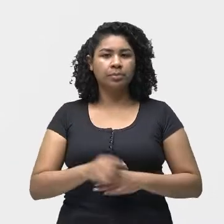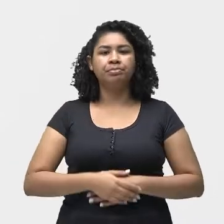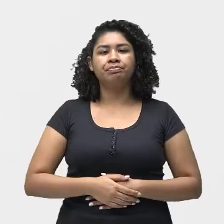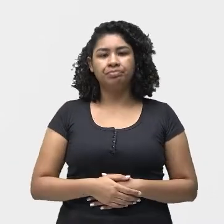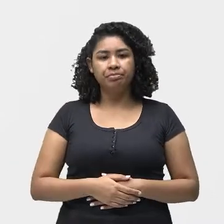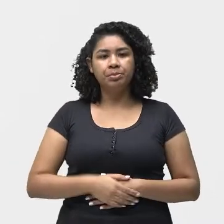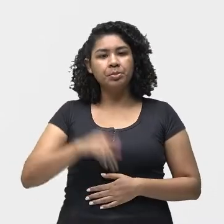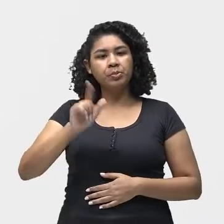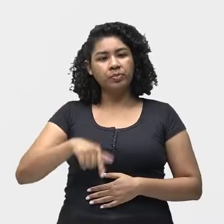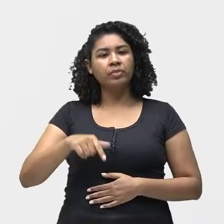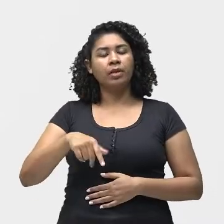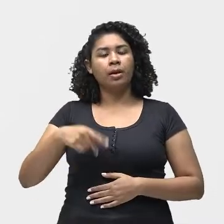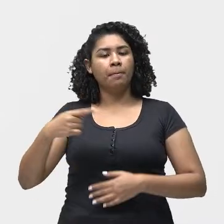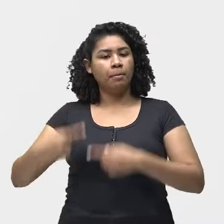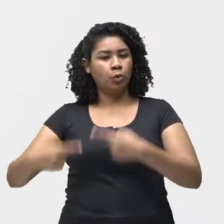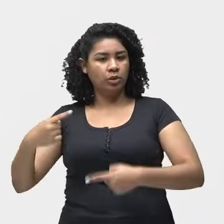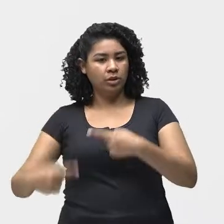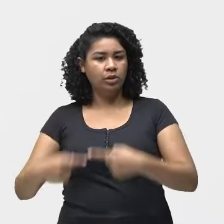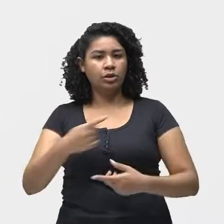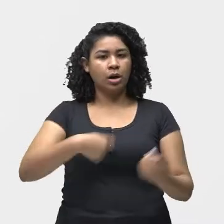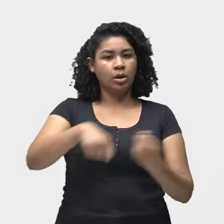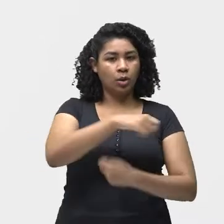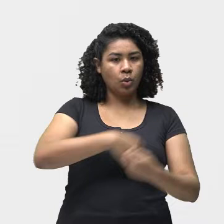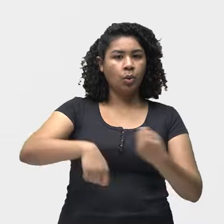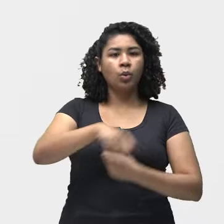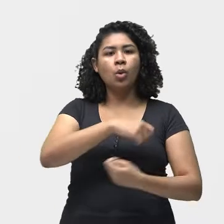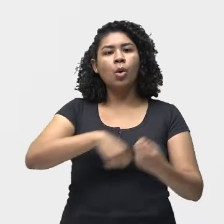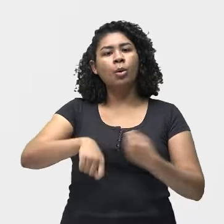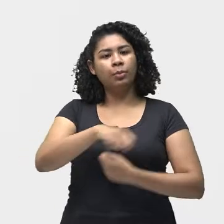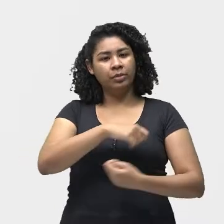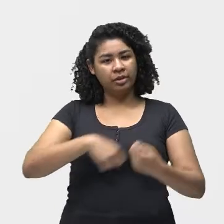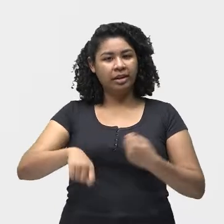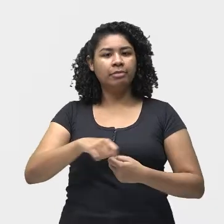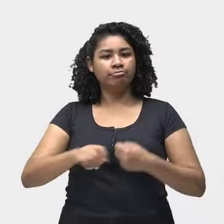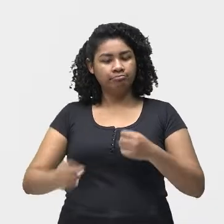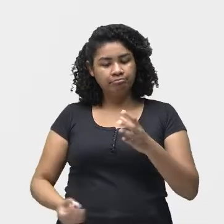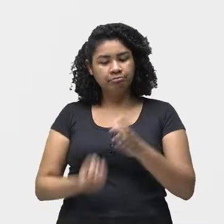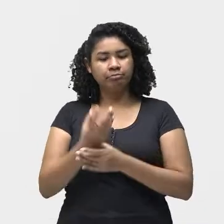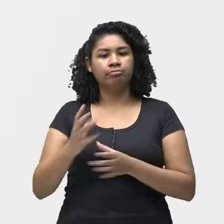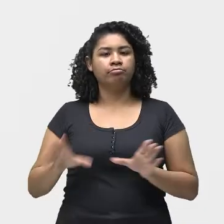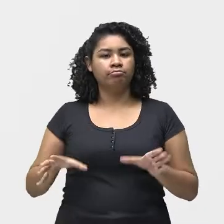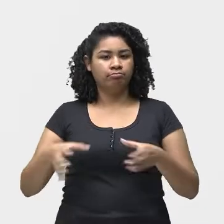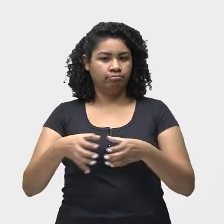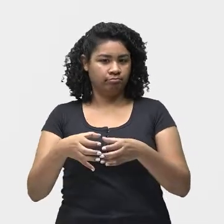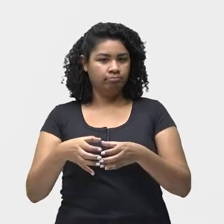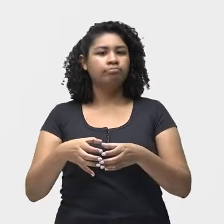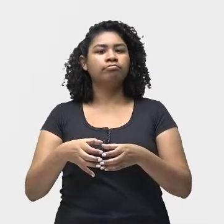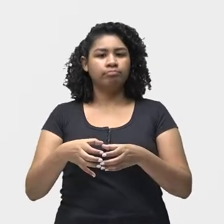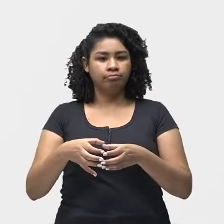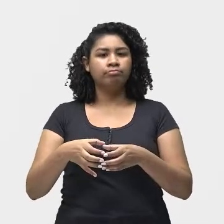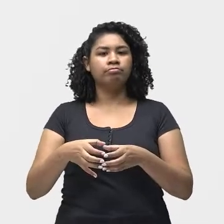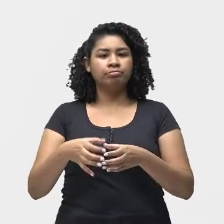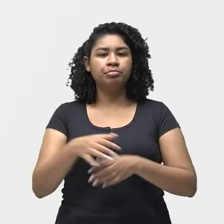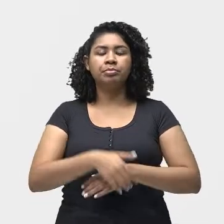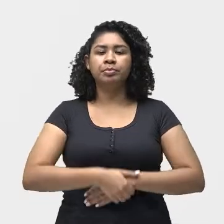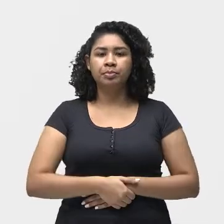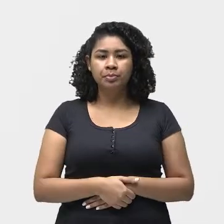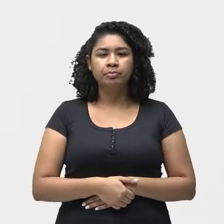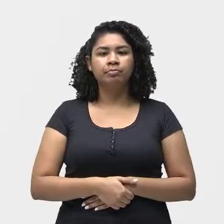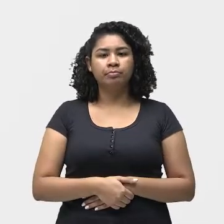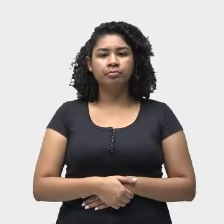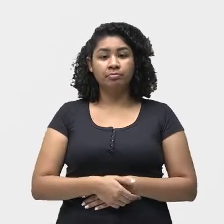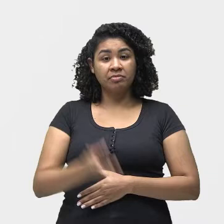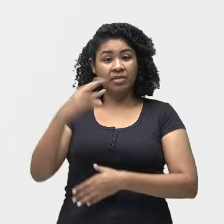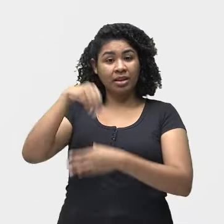da dinâmica política e econômica que levaria a uma nova formulação de Estado nos